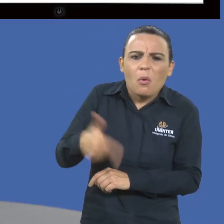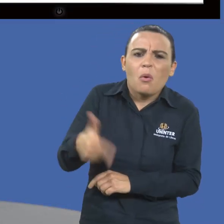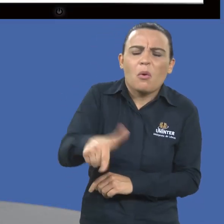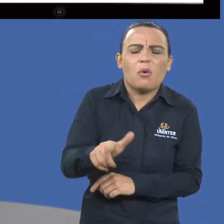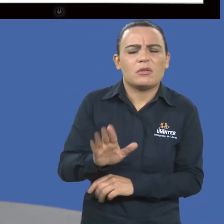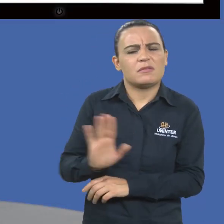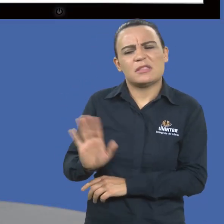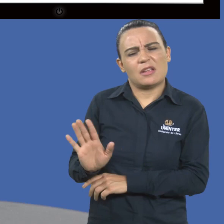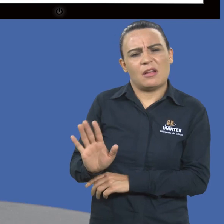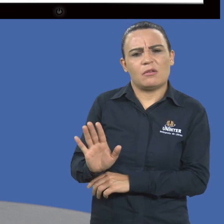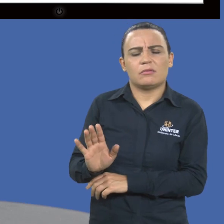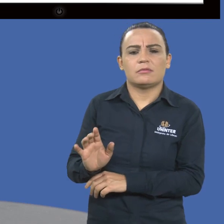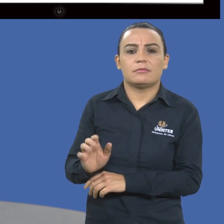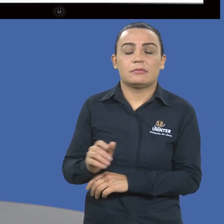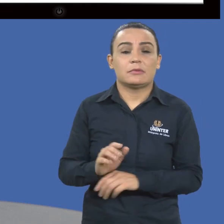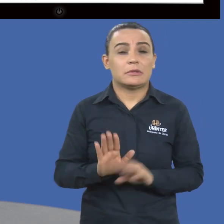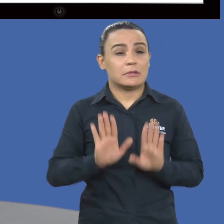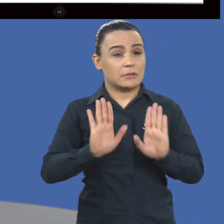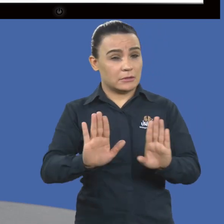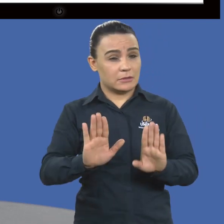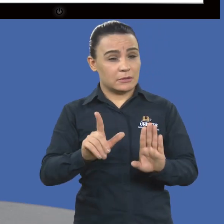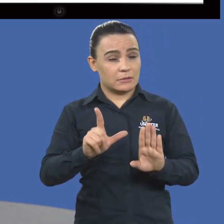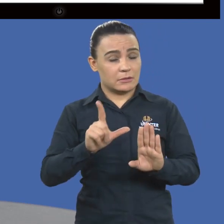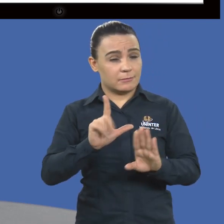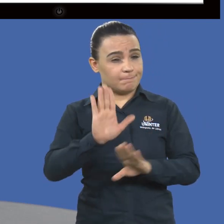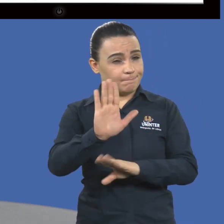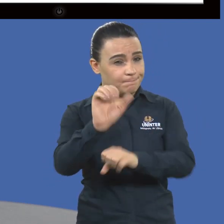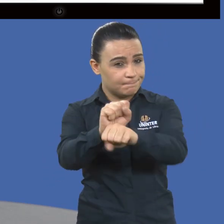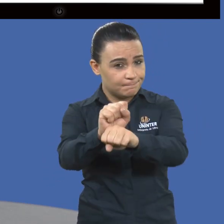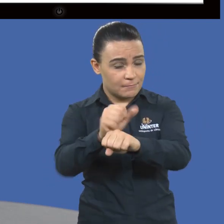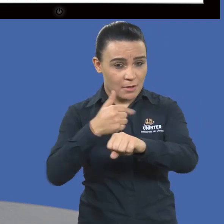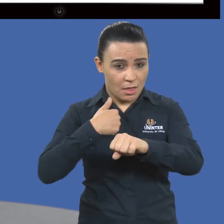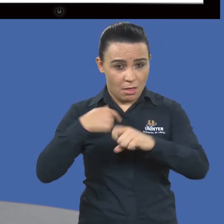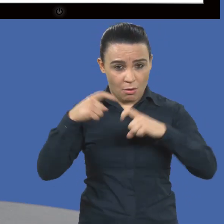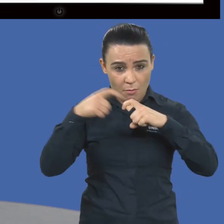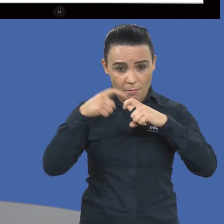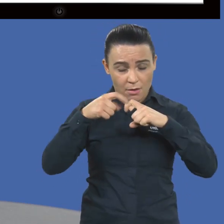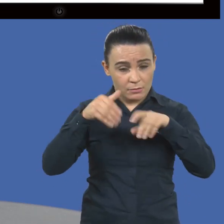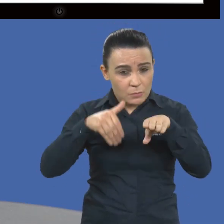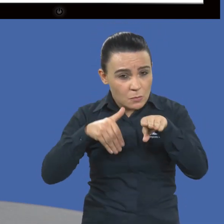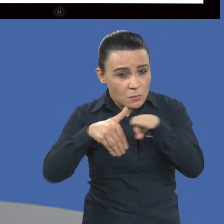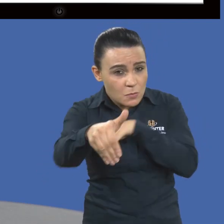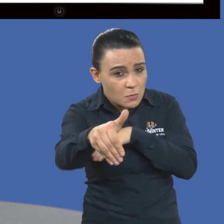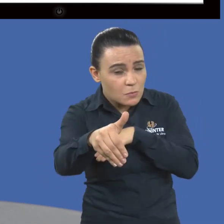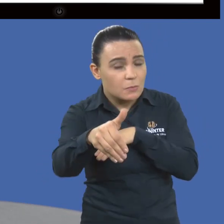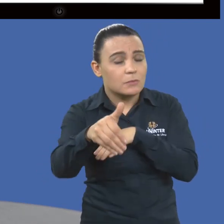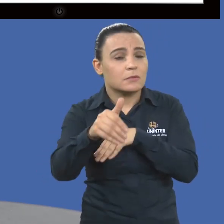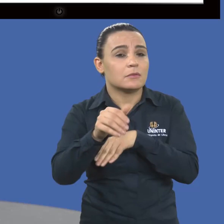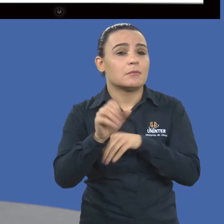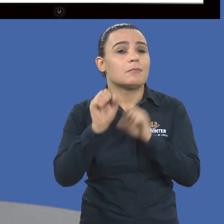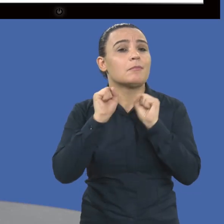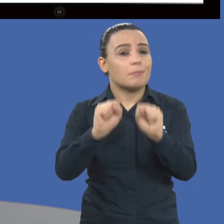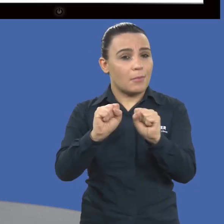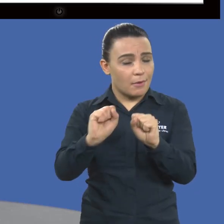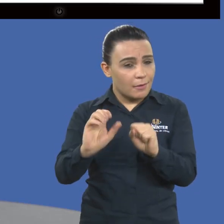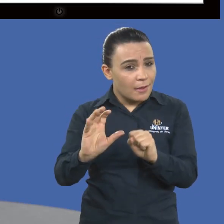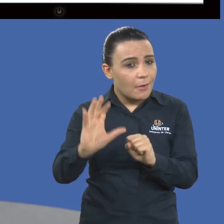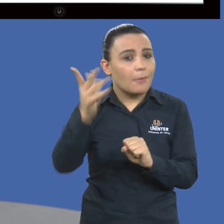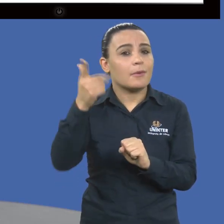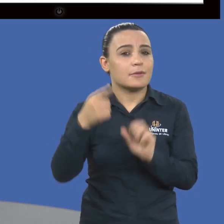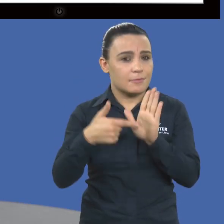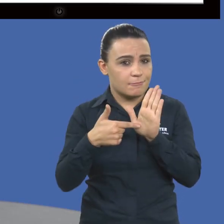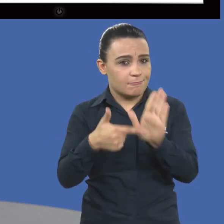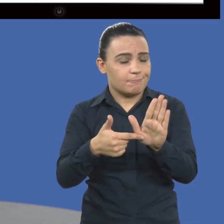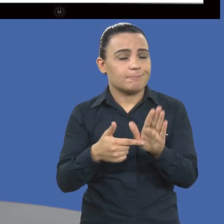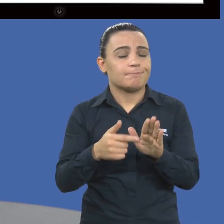mesma casa. É um perigo. É um perigo porque pode ter uma situação, que eu já